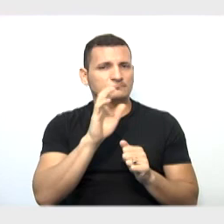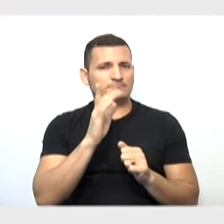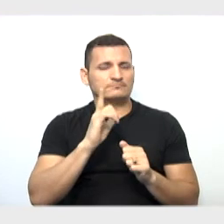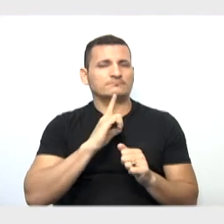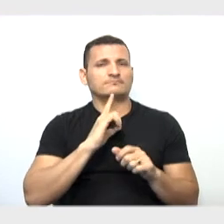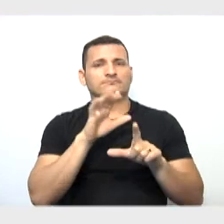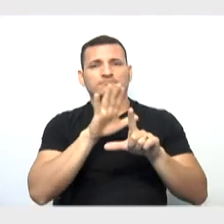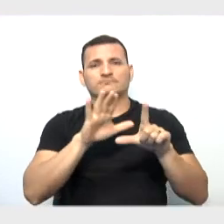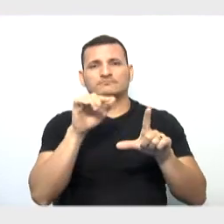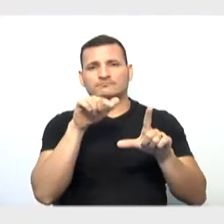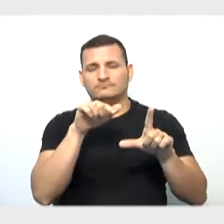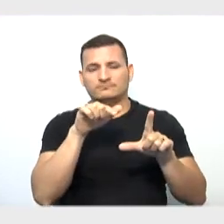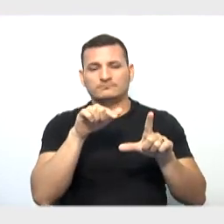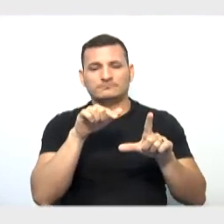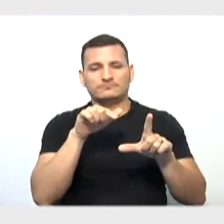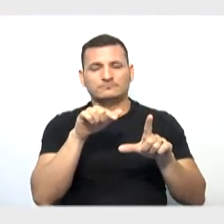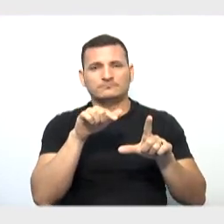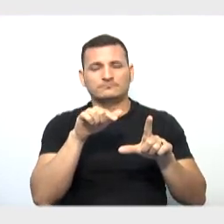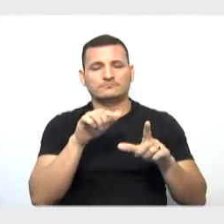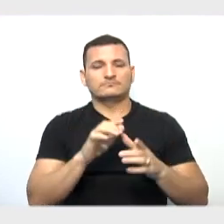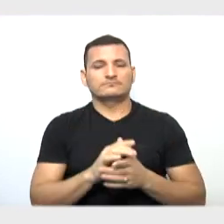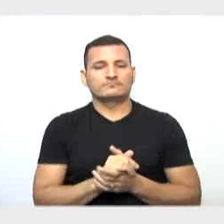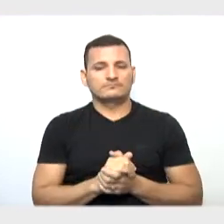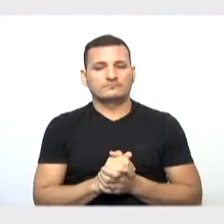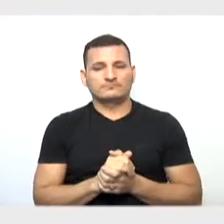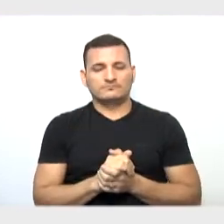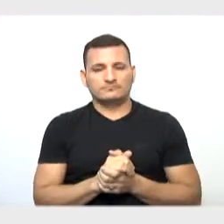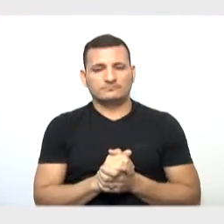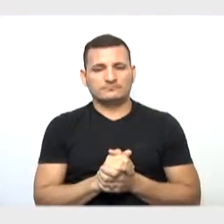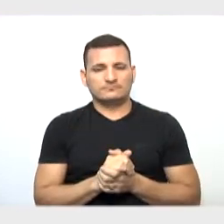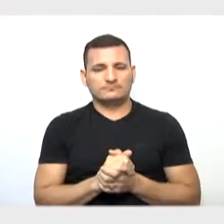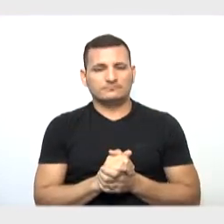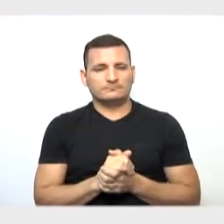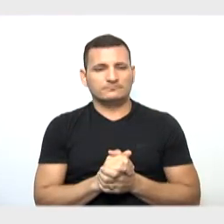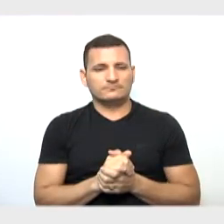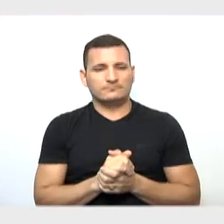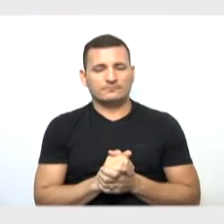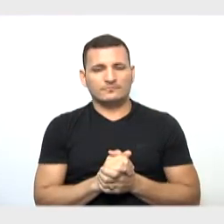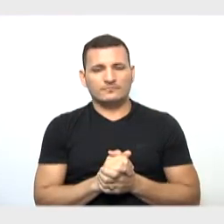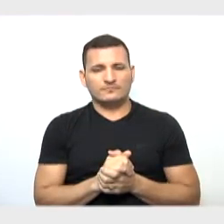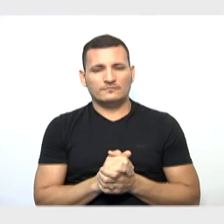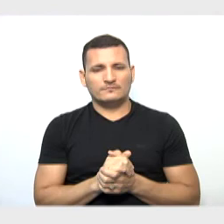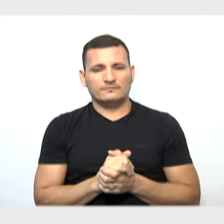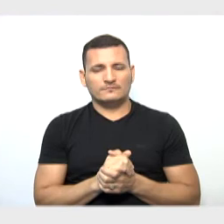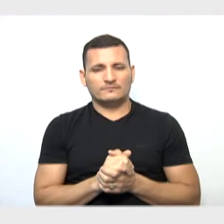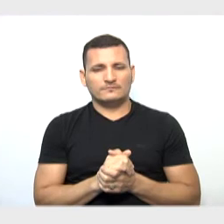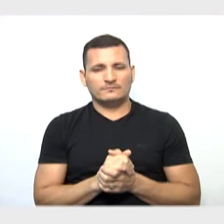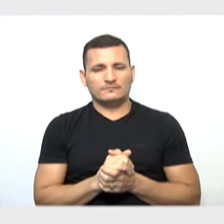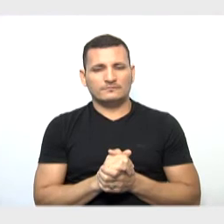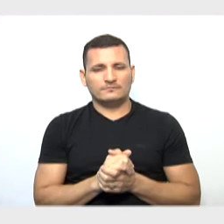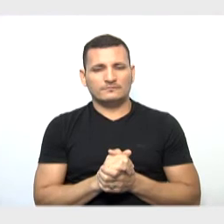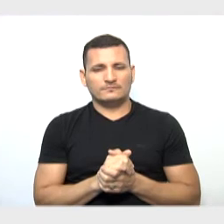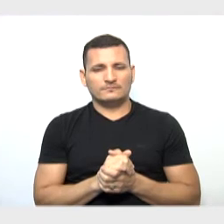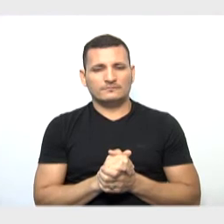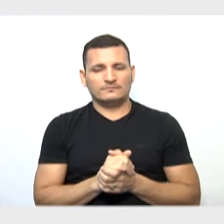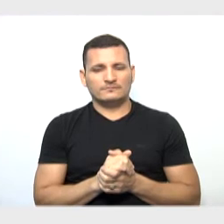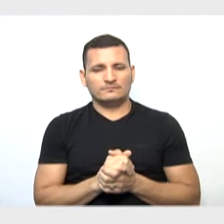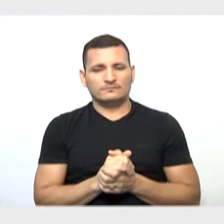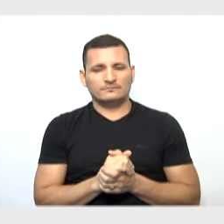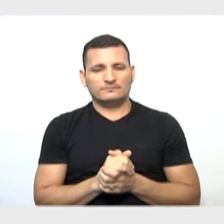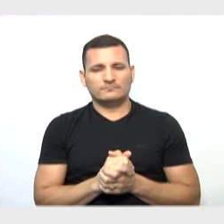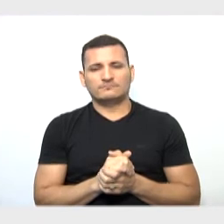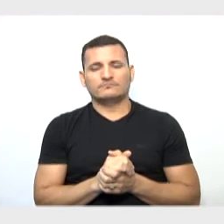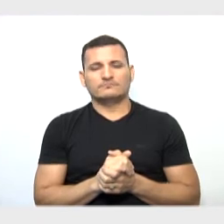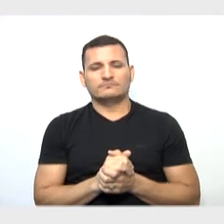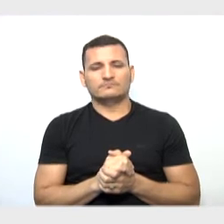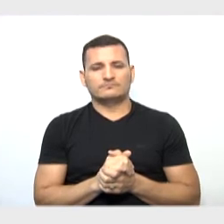também disponível lá no Ava para vocês, certo? E fecha aqui o ponto e vírgula, deixa eu só confirmar se eu coloquei ponto e vírgula aqui, ó. Não,